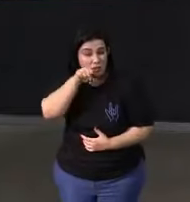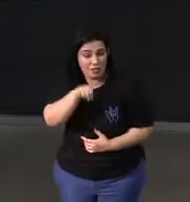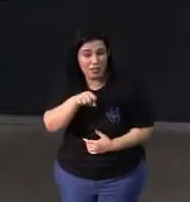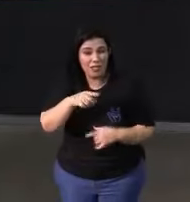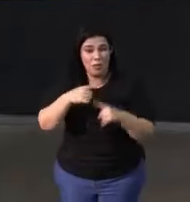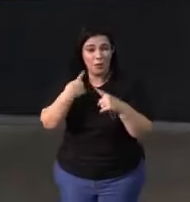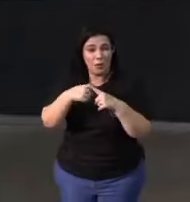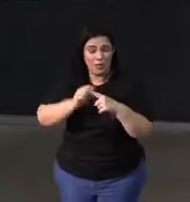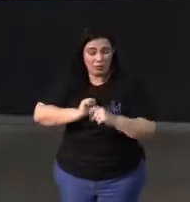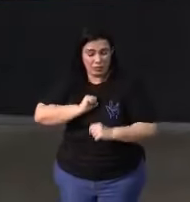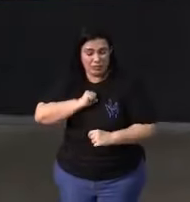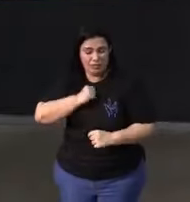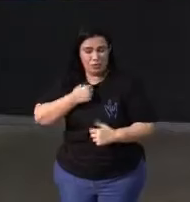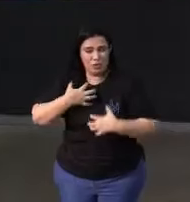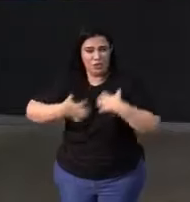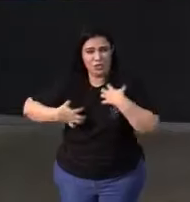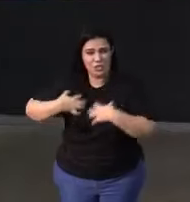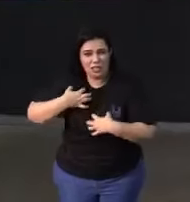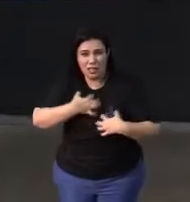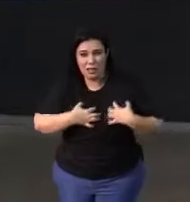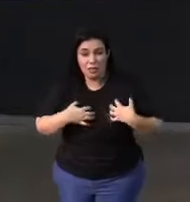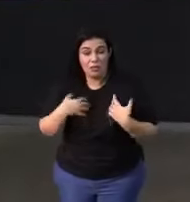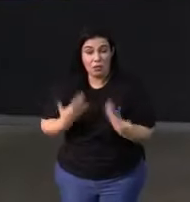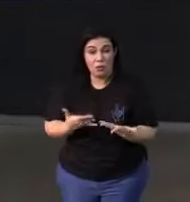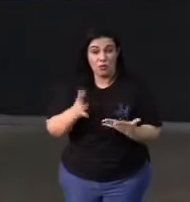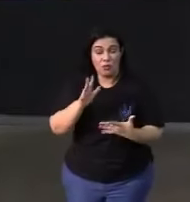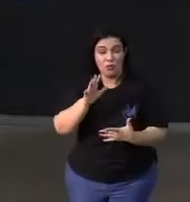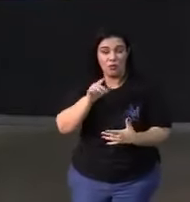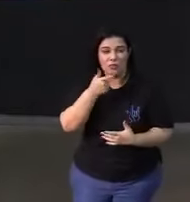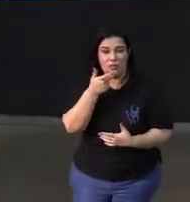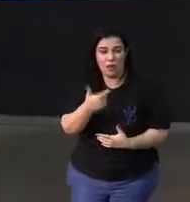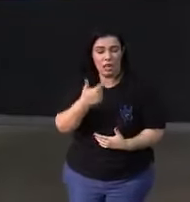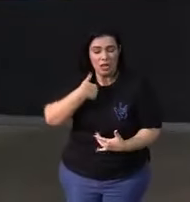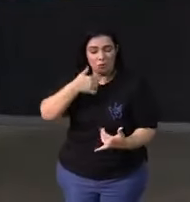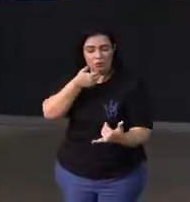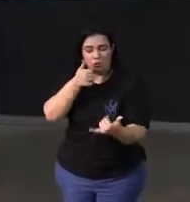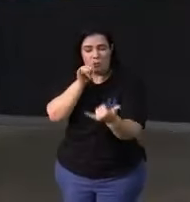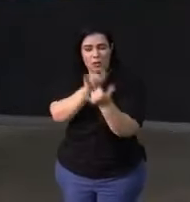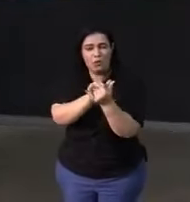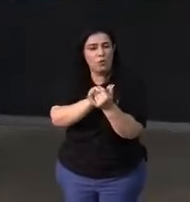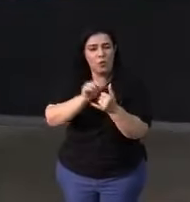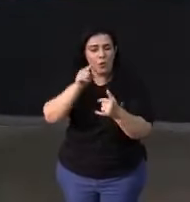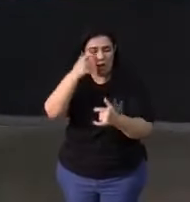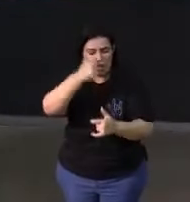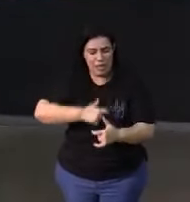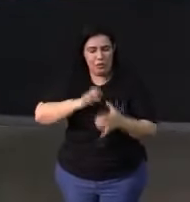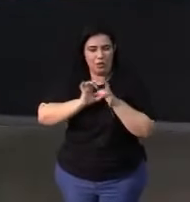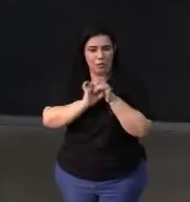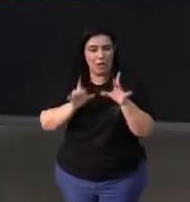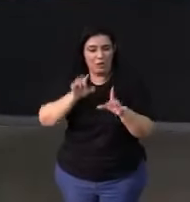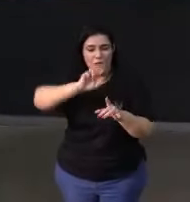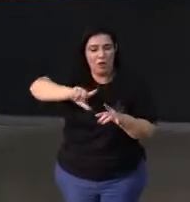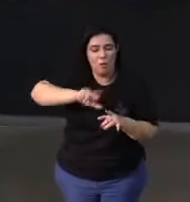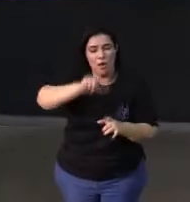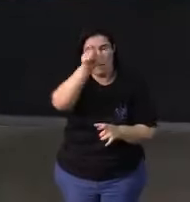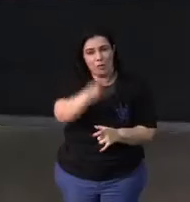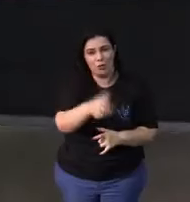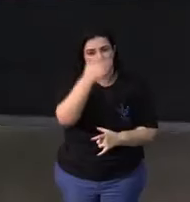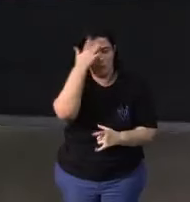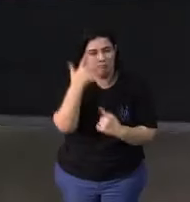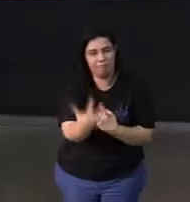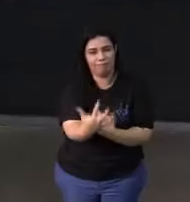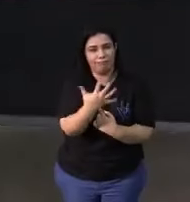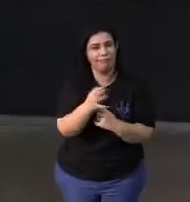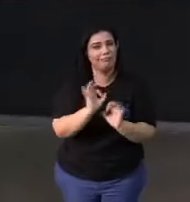você, quem está angustiado é você. Então quando você chama e diz, eu te perdoo, quem é liberto não é aquele que te ofendeu, quem